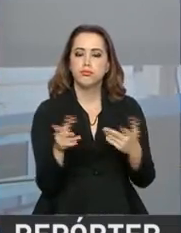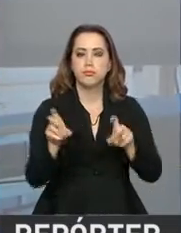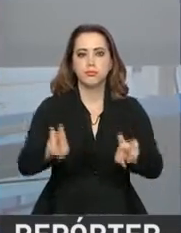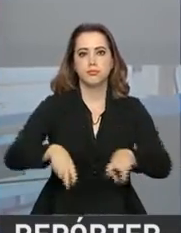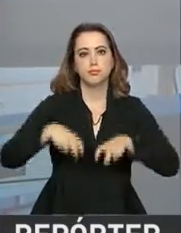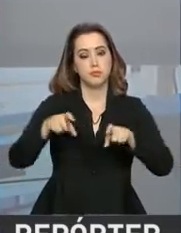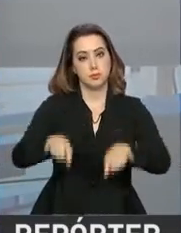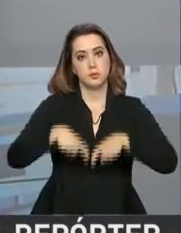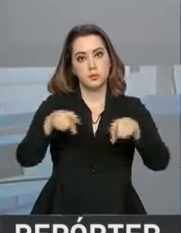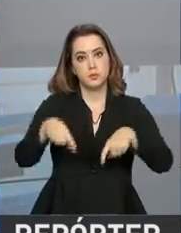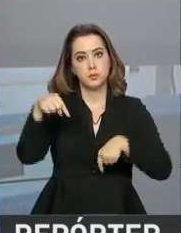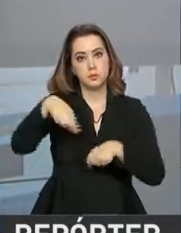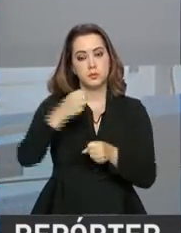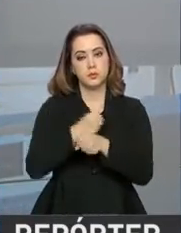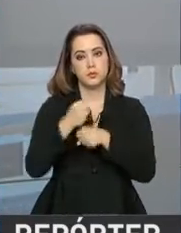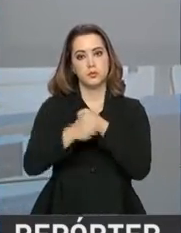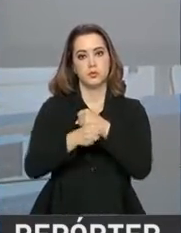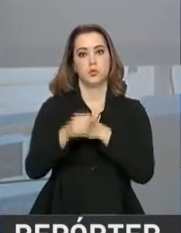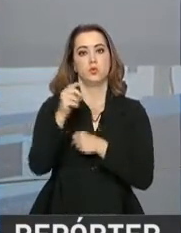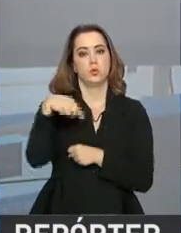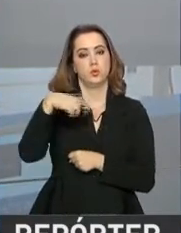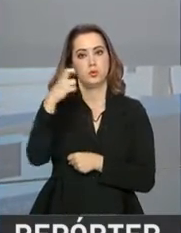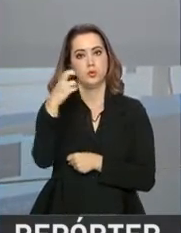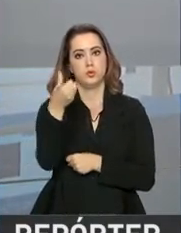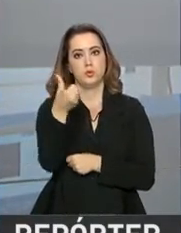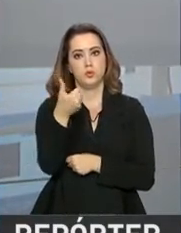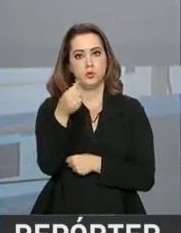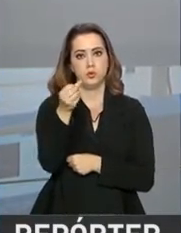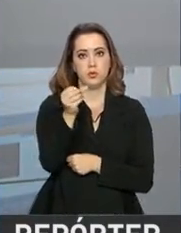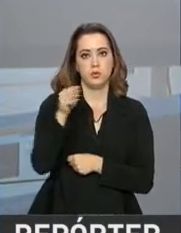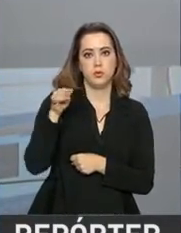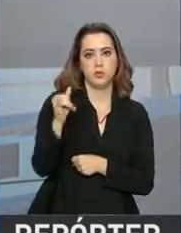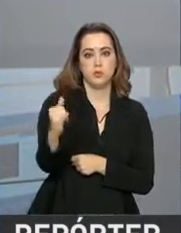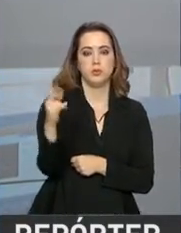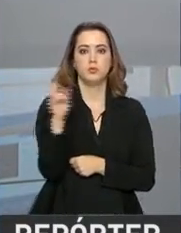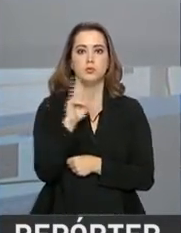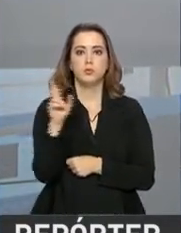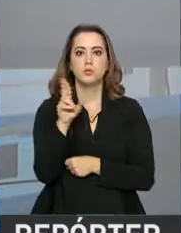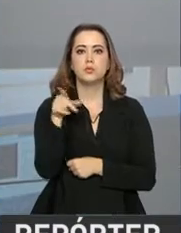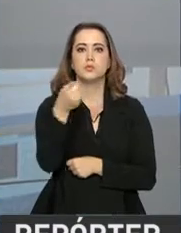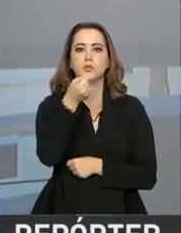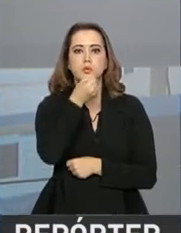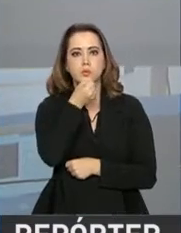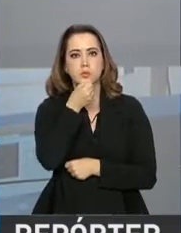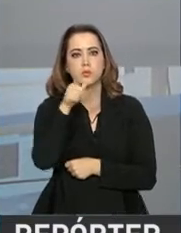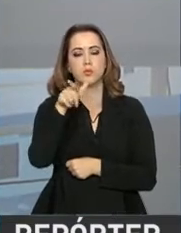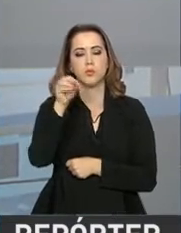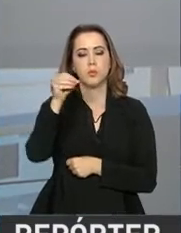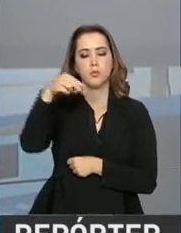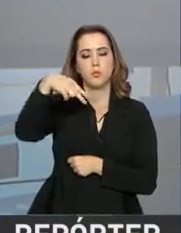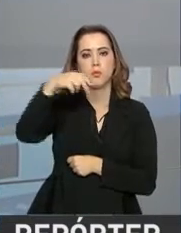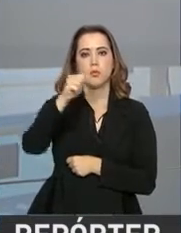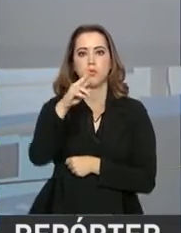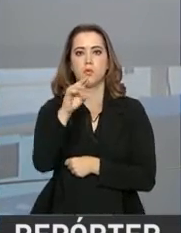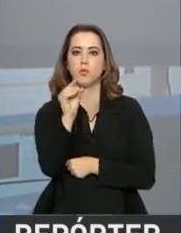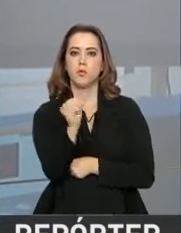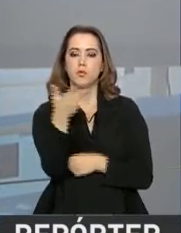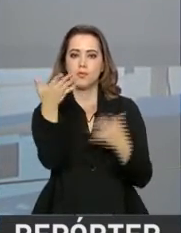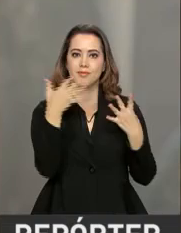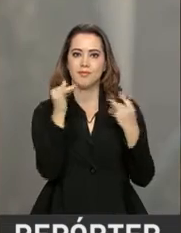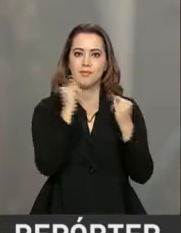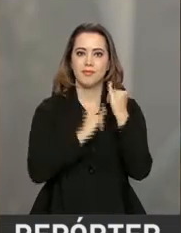agropecuária previsto para este ano é de 516 bilhões de reais. O repórter Leonardo Meira traz para a gente as informações.